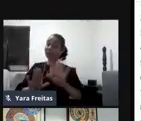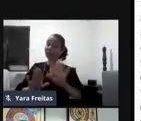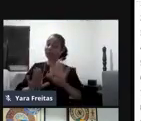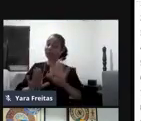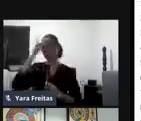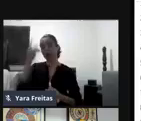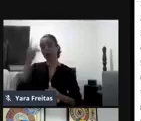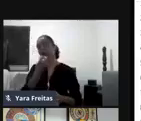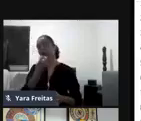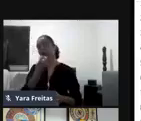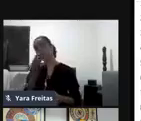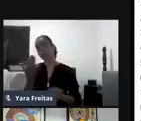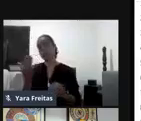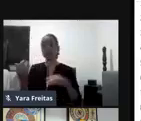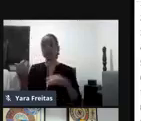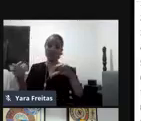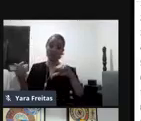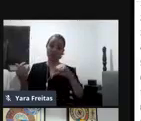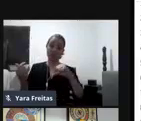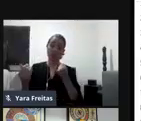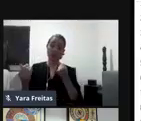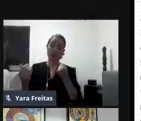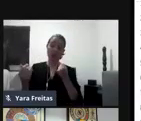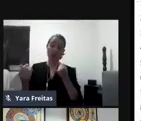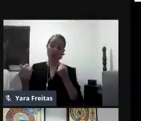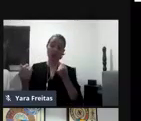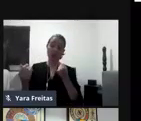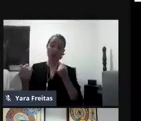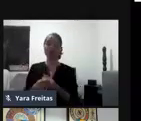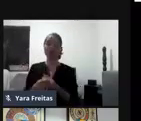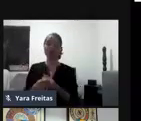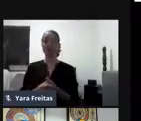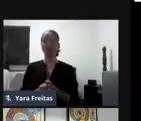né? Tá?